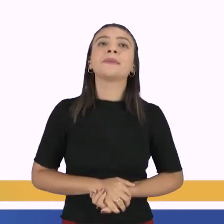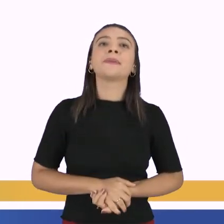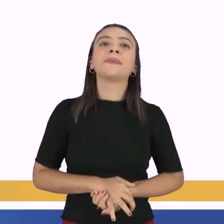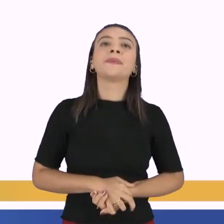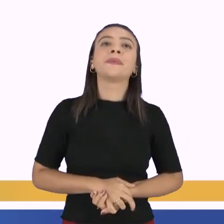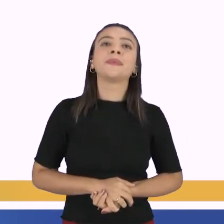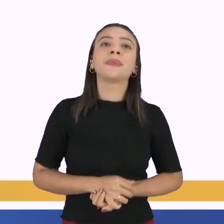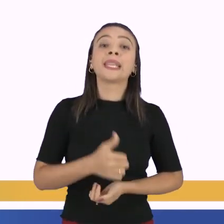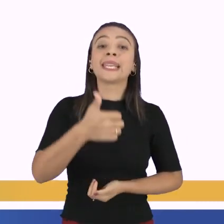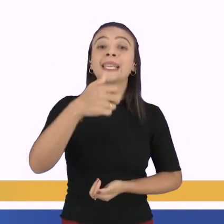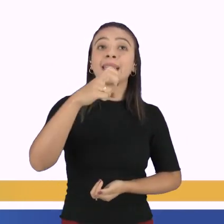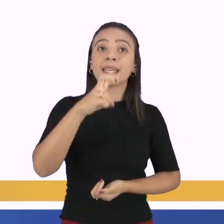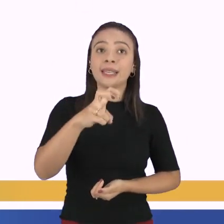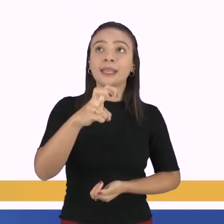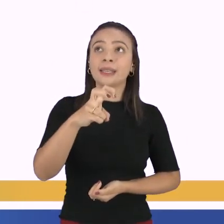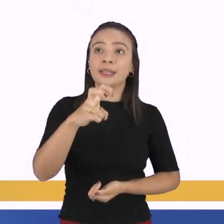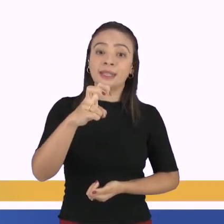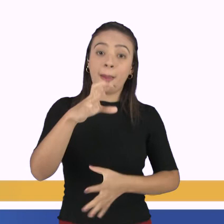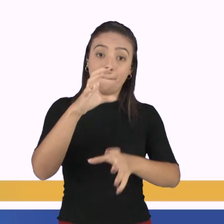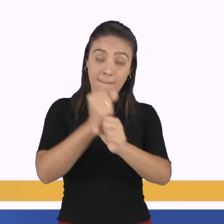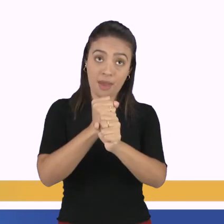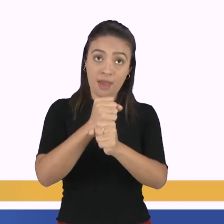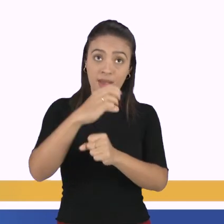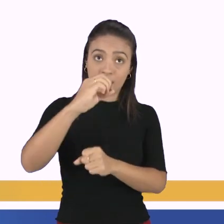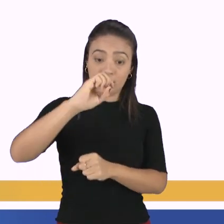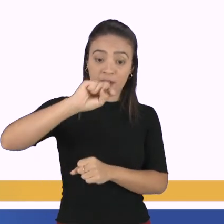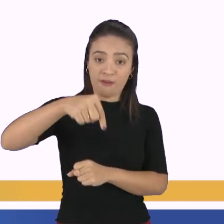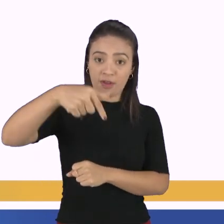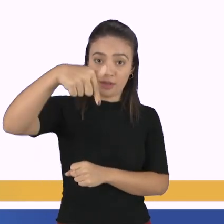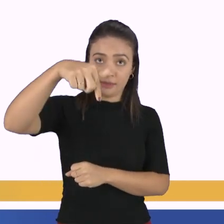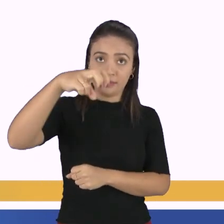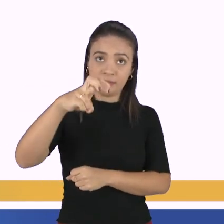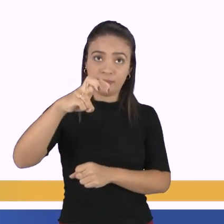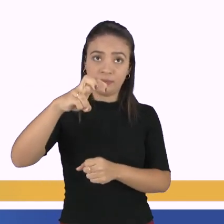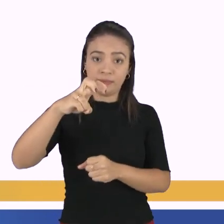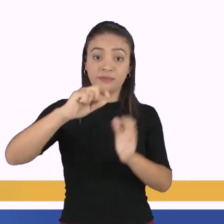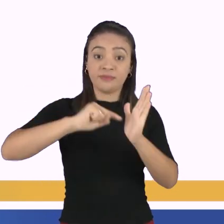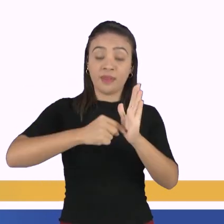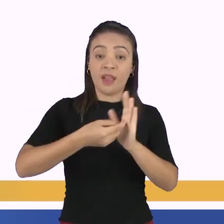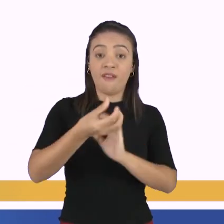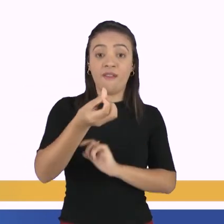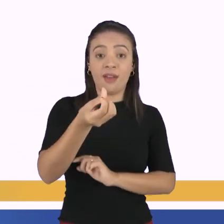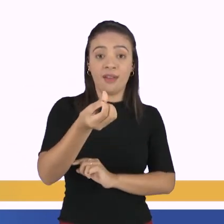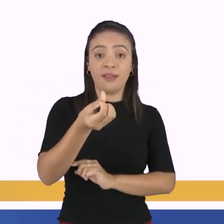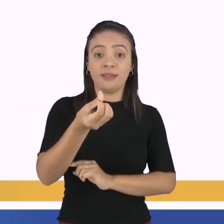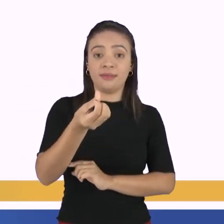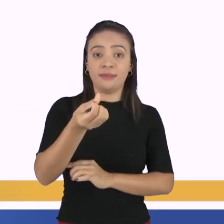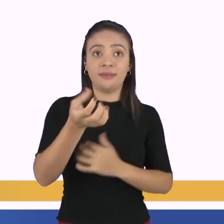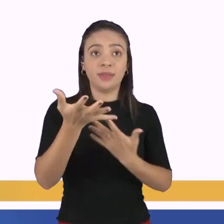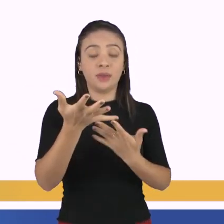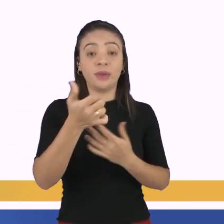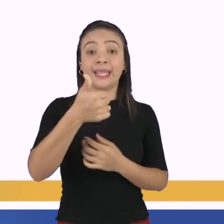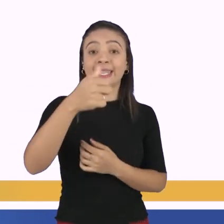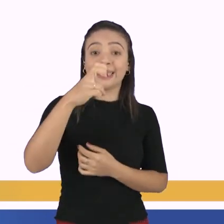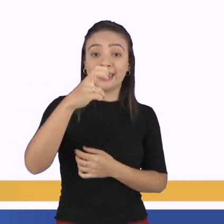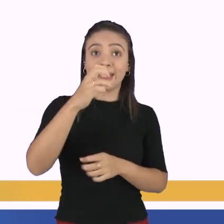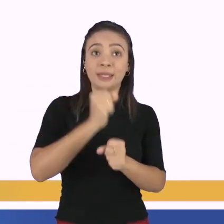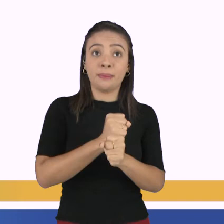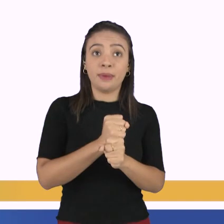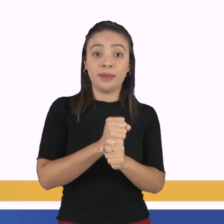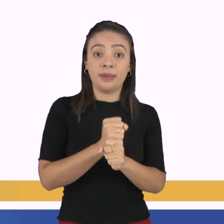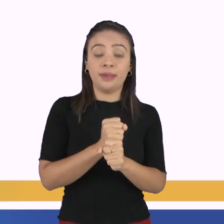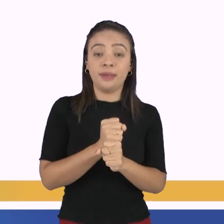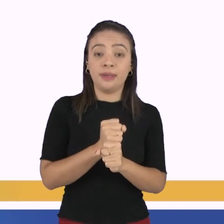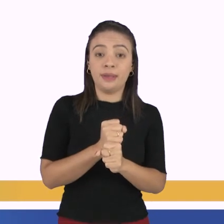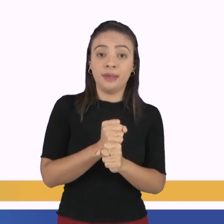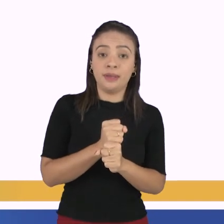ser 15 mais 0,75 multiplicado por 6. Ou seja, 15 mais,